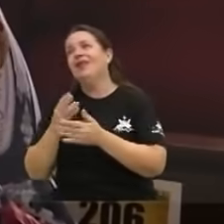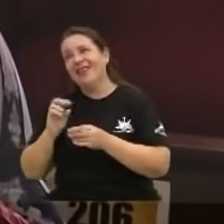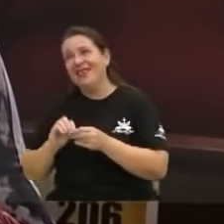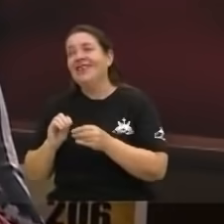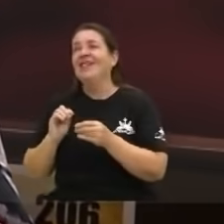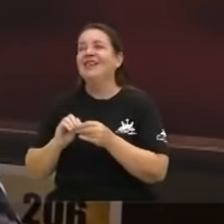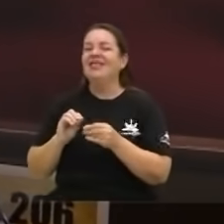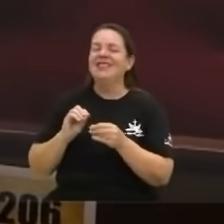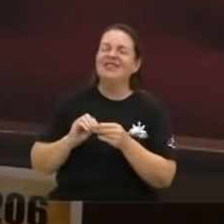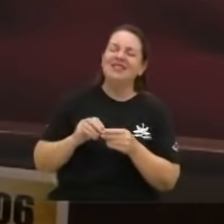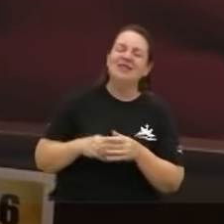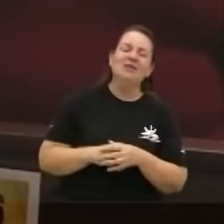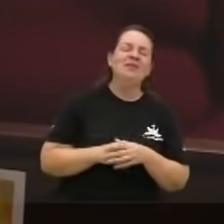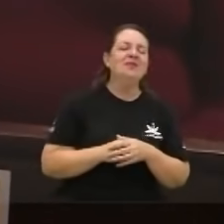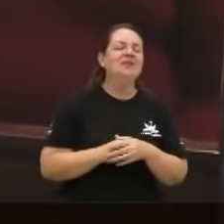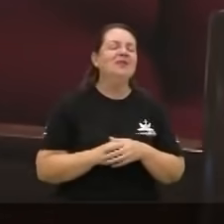Faça-me